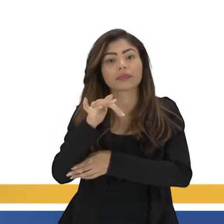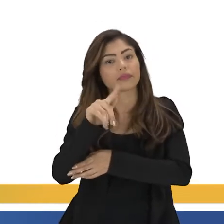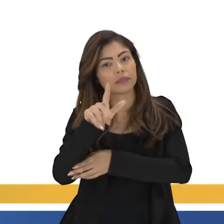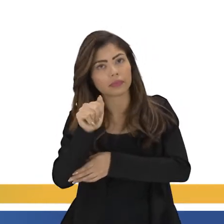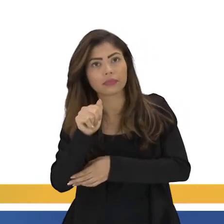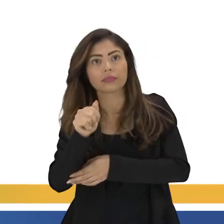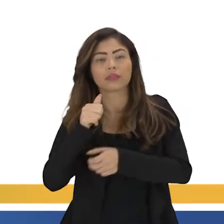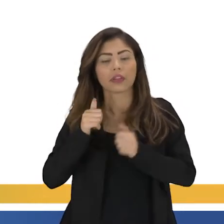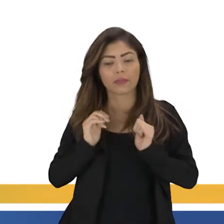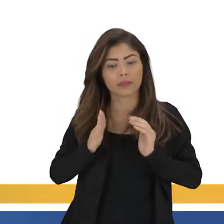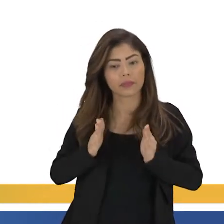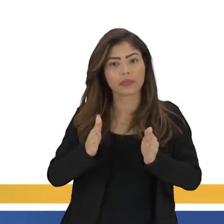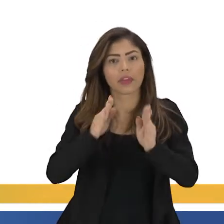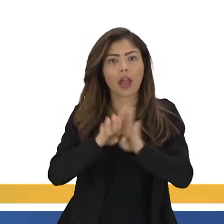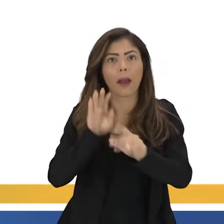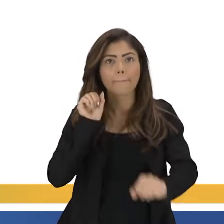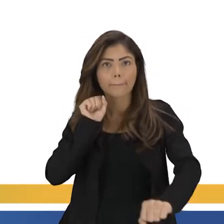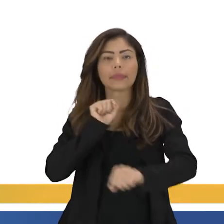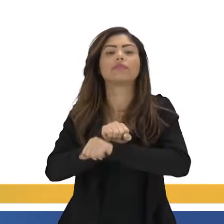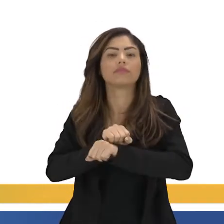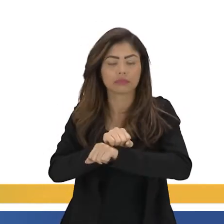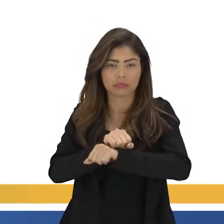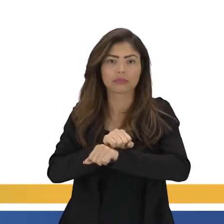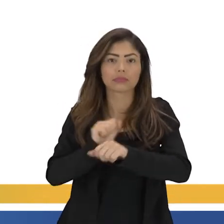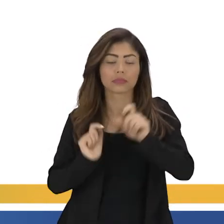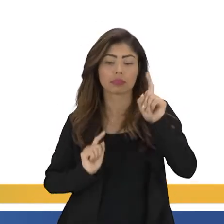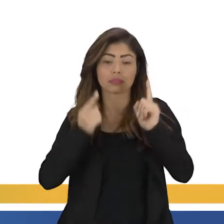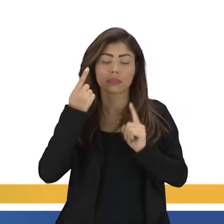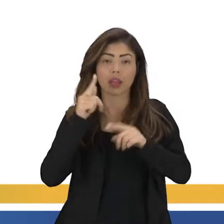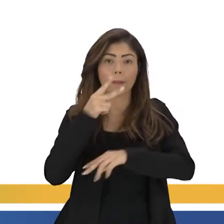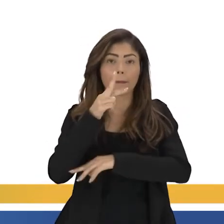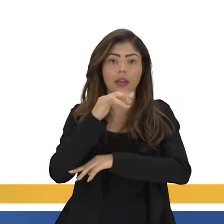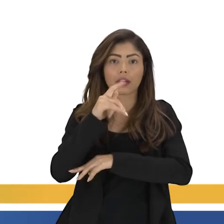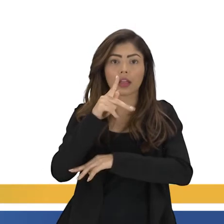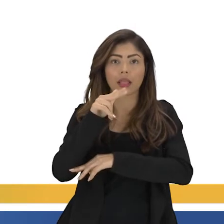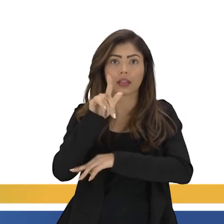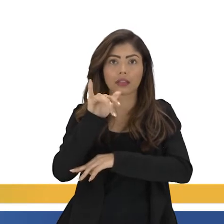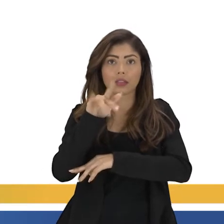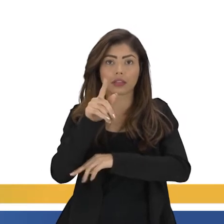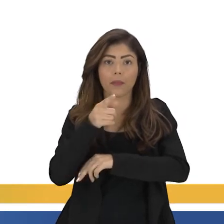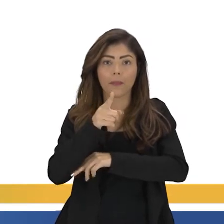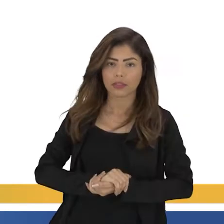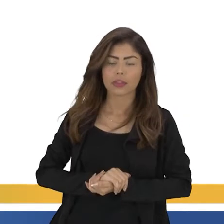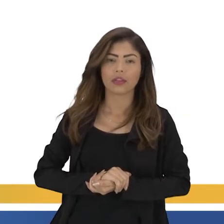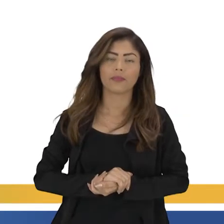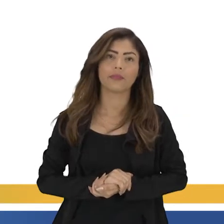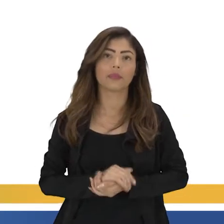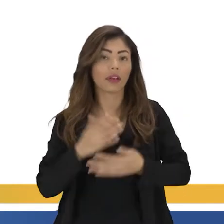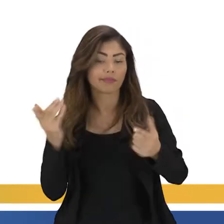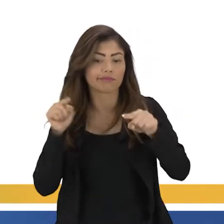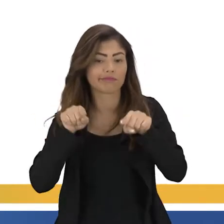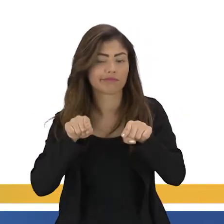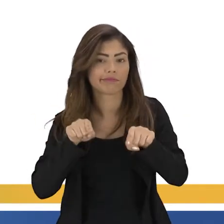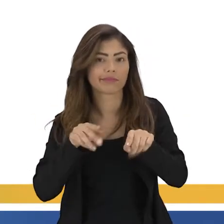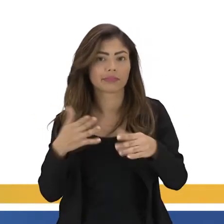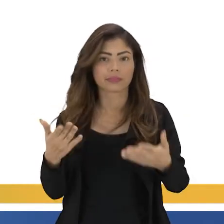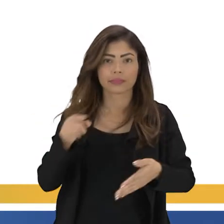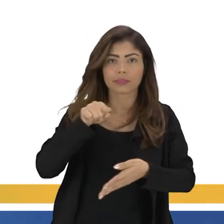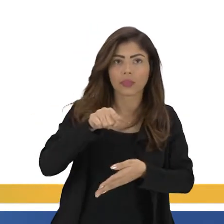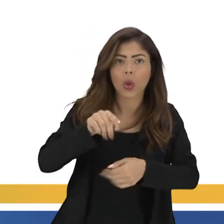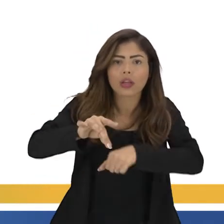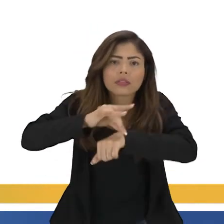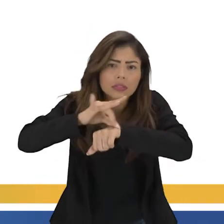ferrovia começarão a paralisação à meia-noite. Ok? No caso, aqui